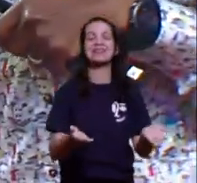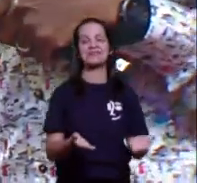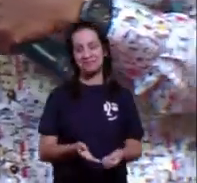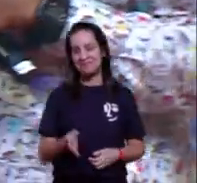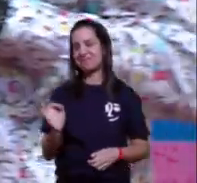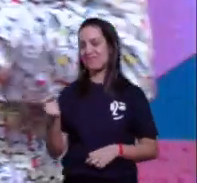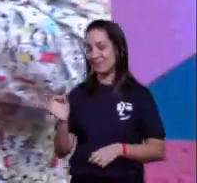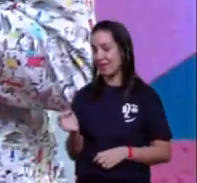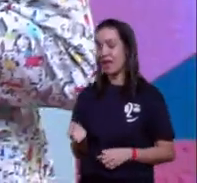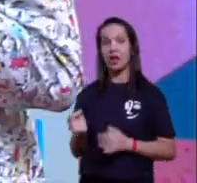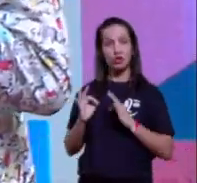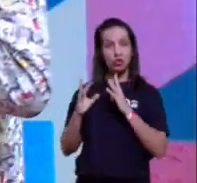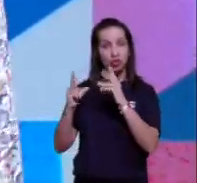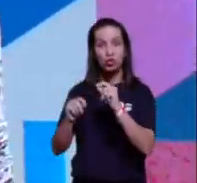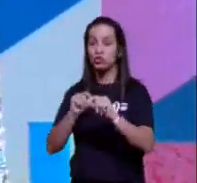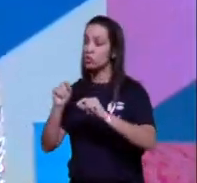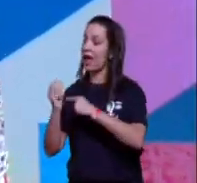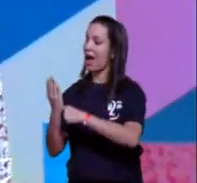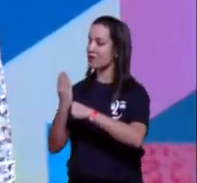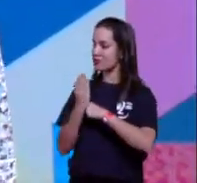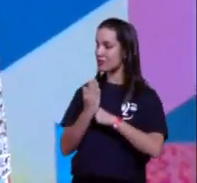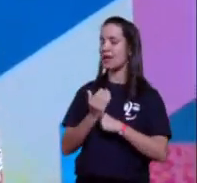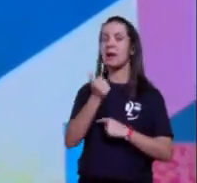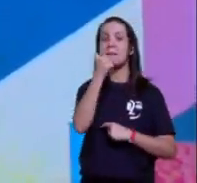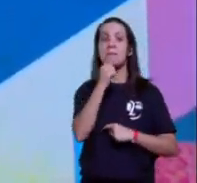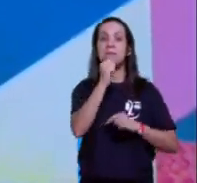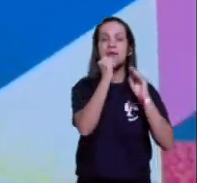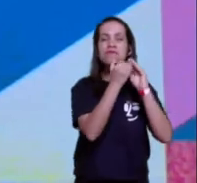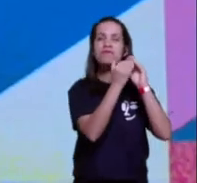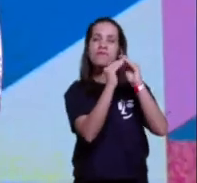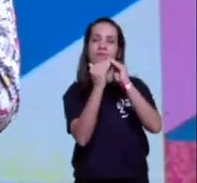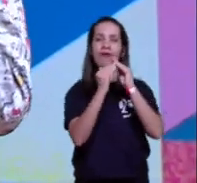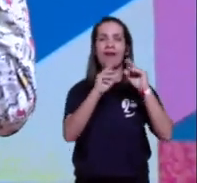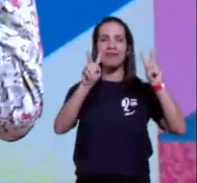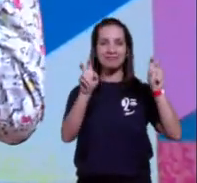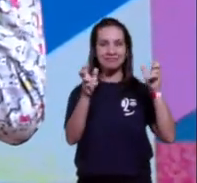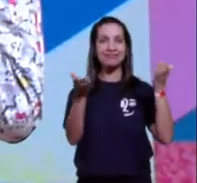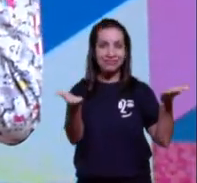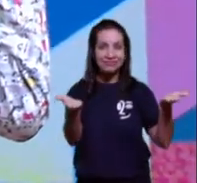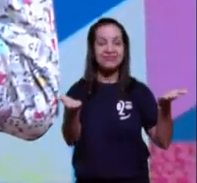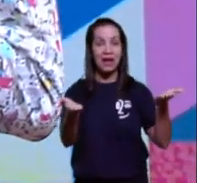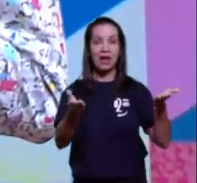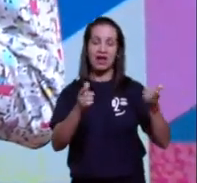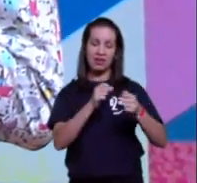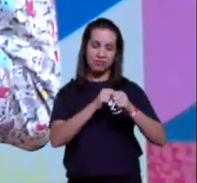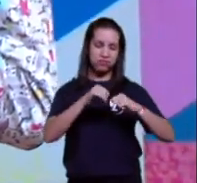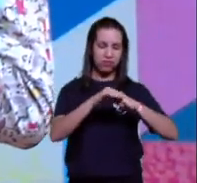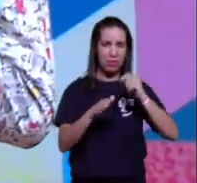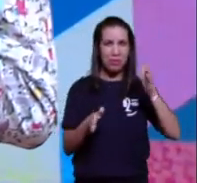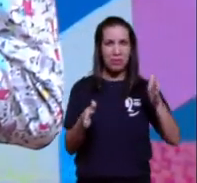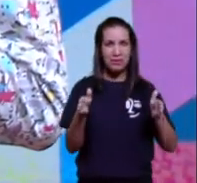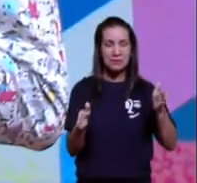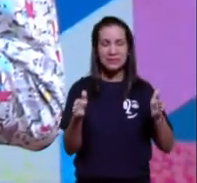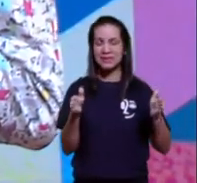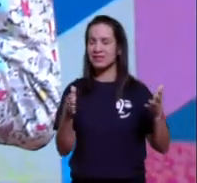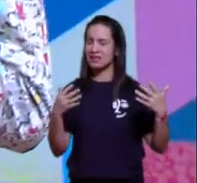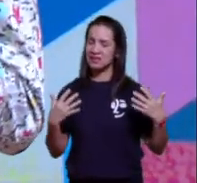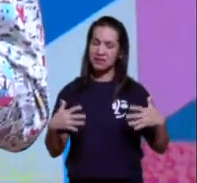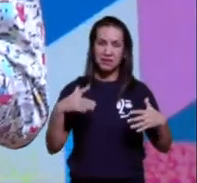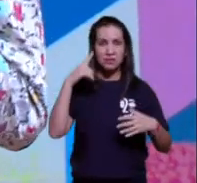Hélio, foi feita para ajudar esse programa aqui, Mães da Favela. que com a chegada da pandemia ficaram